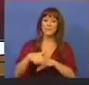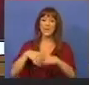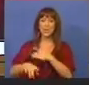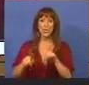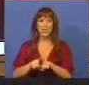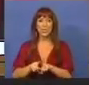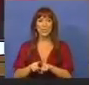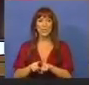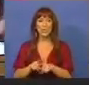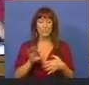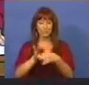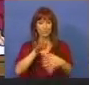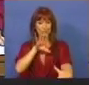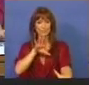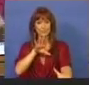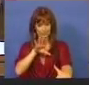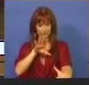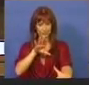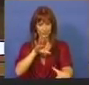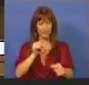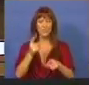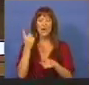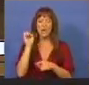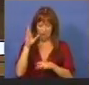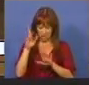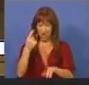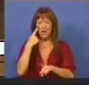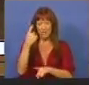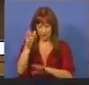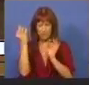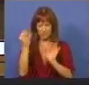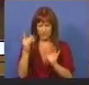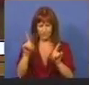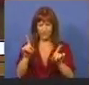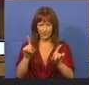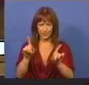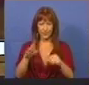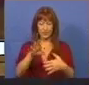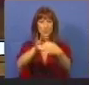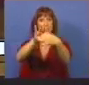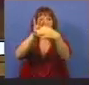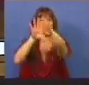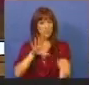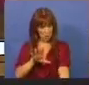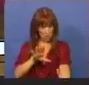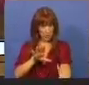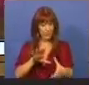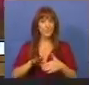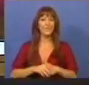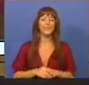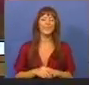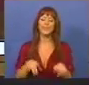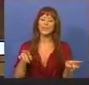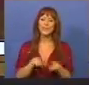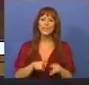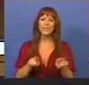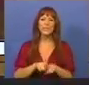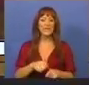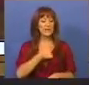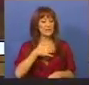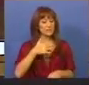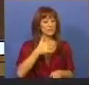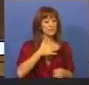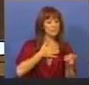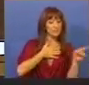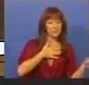a dissociação, reparem bem, a dissociação entre